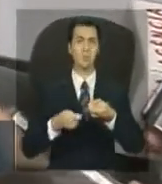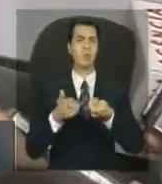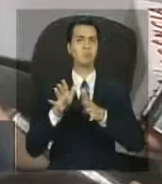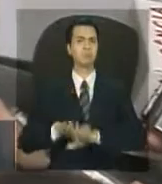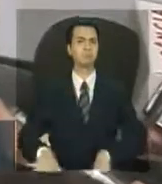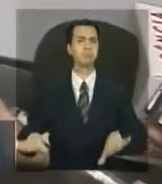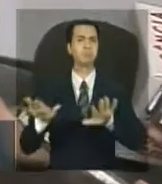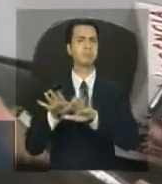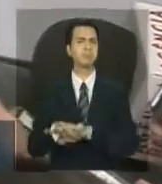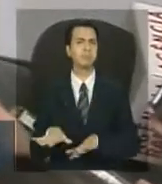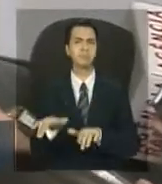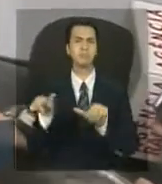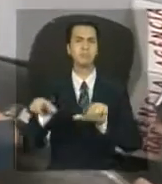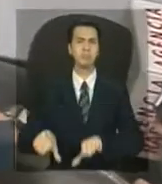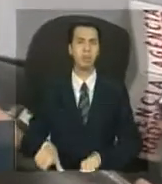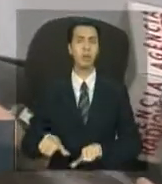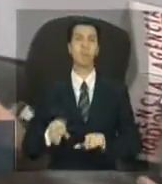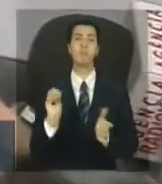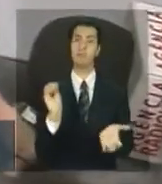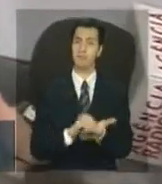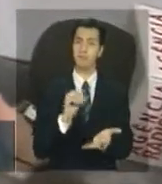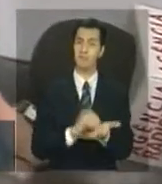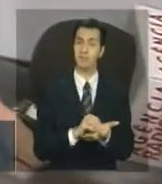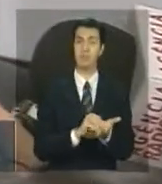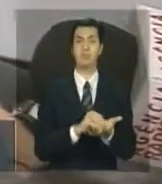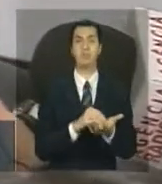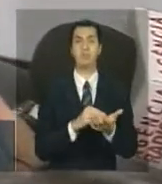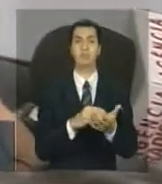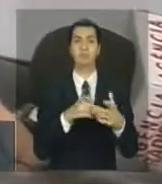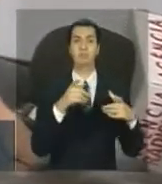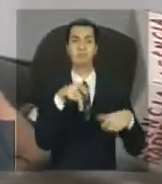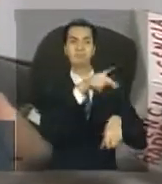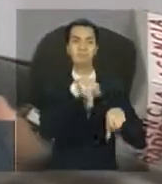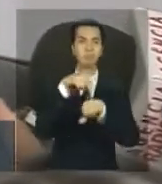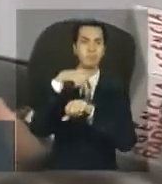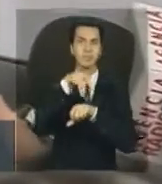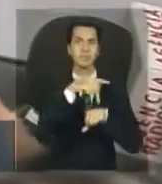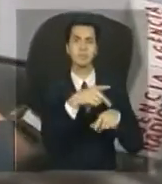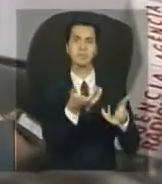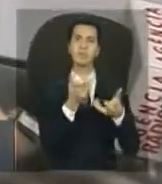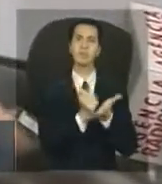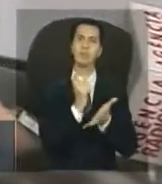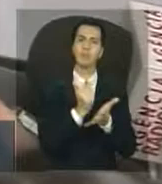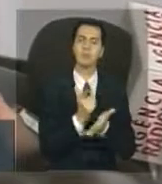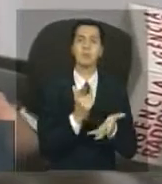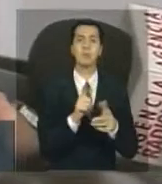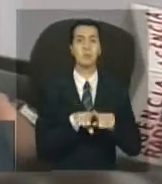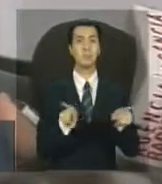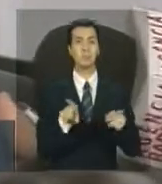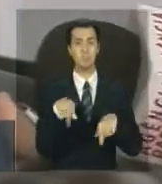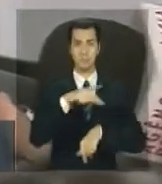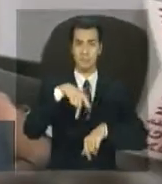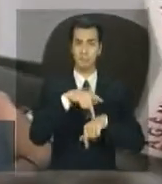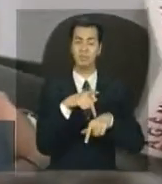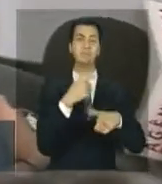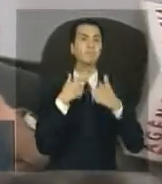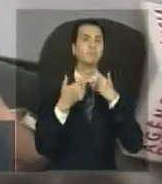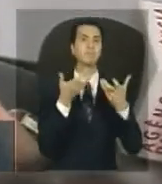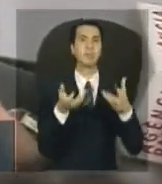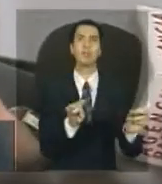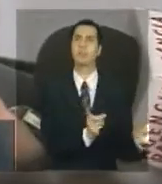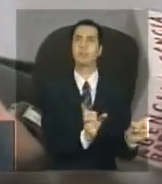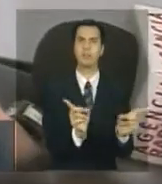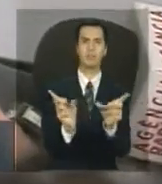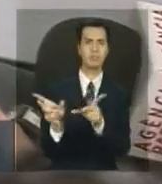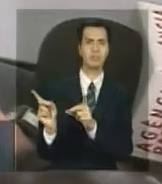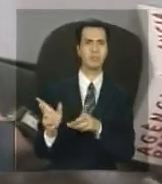de manufaturados, então os países estão desesperados para exportarem os seus produtos.